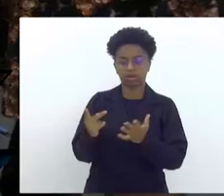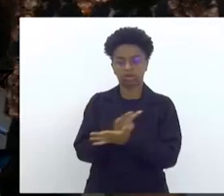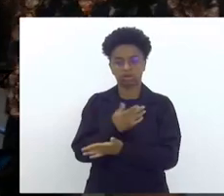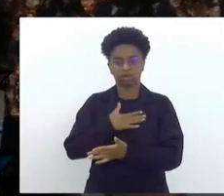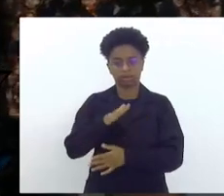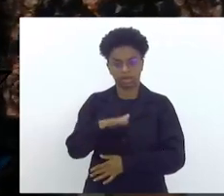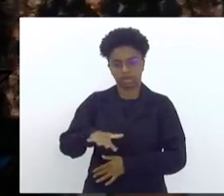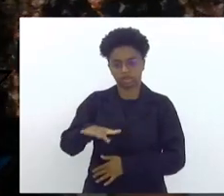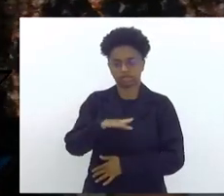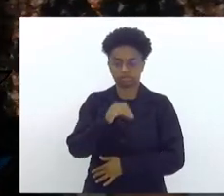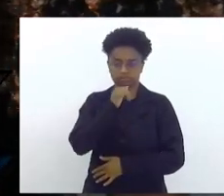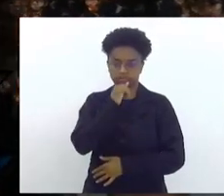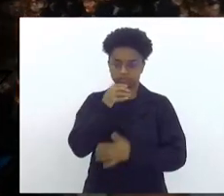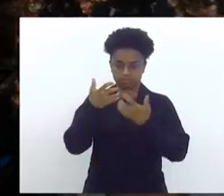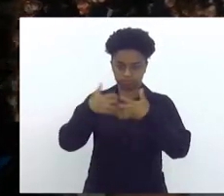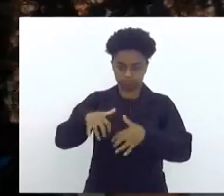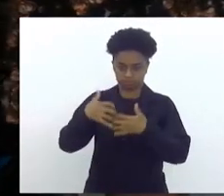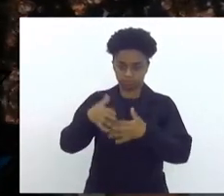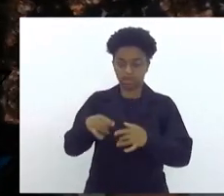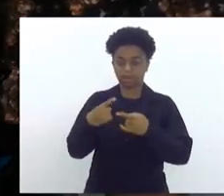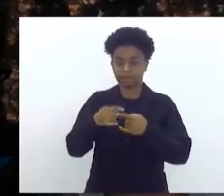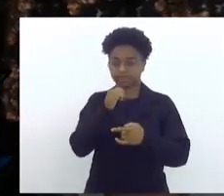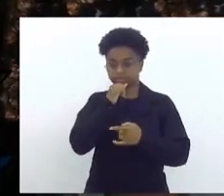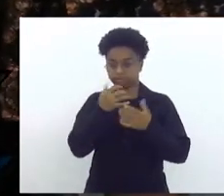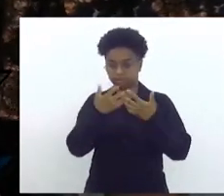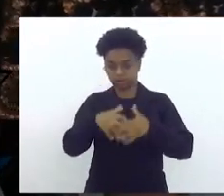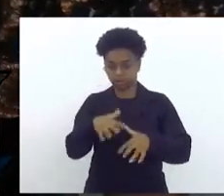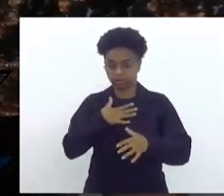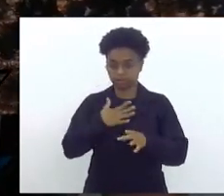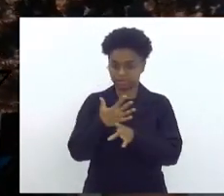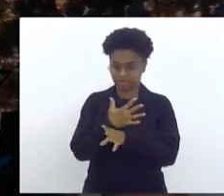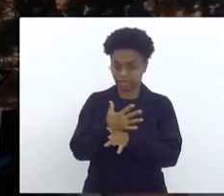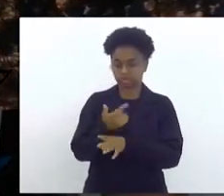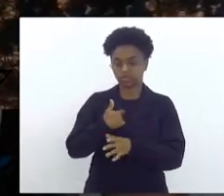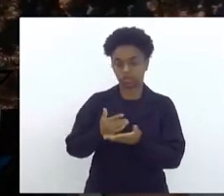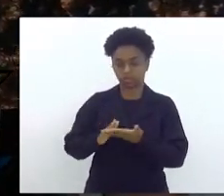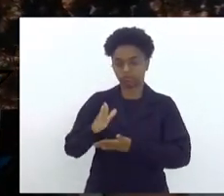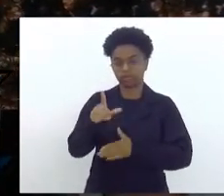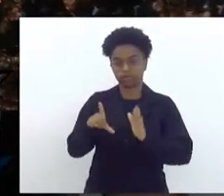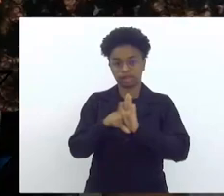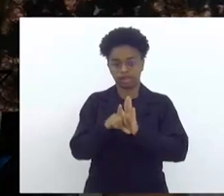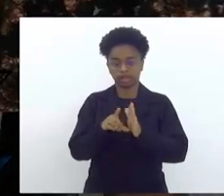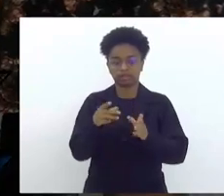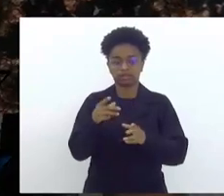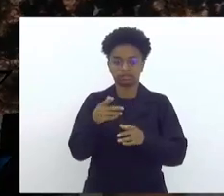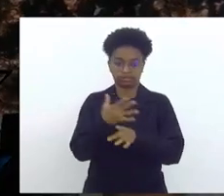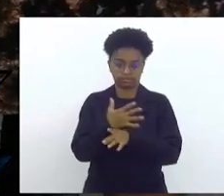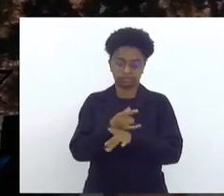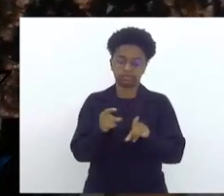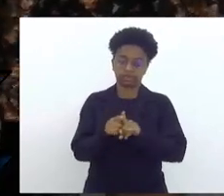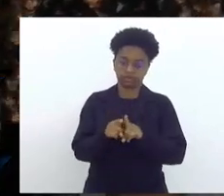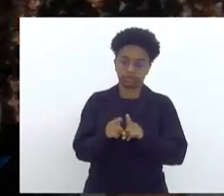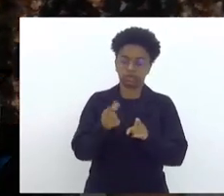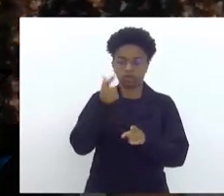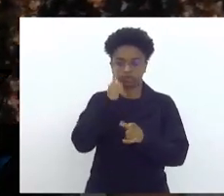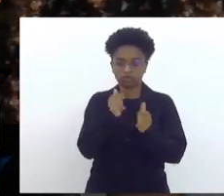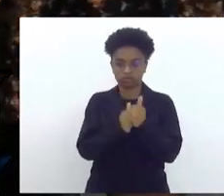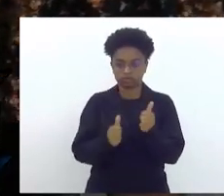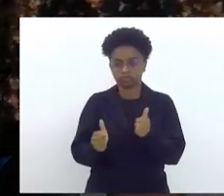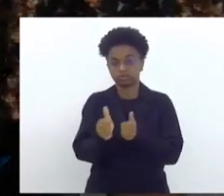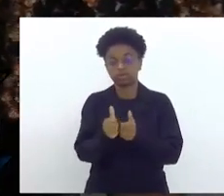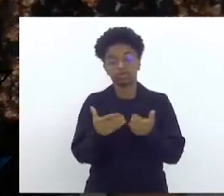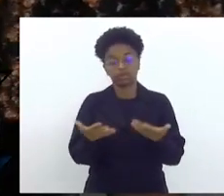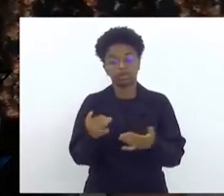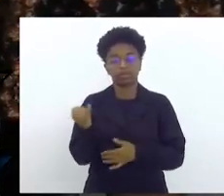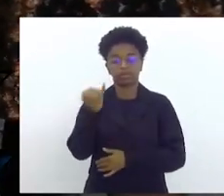minha região a região serrana lá em Petrópolis a minha cidade eu aprovei uma lei municipal nesse sentido também garantindo a prioridade e é